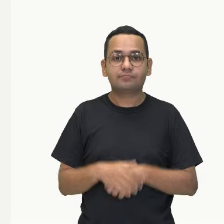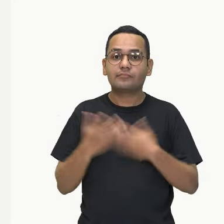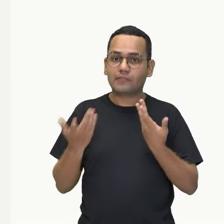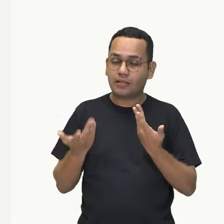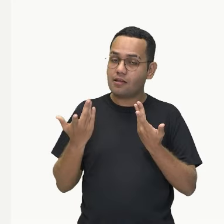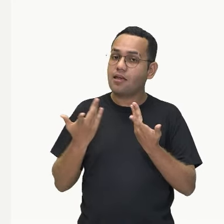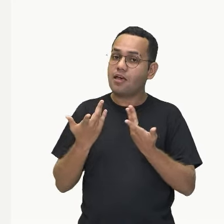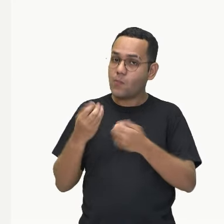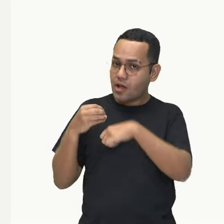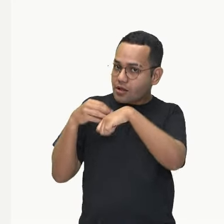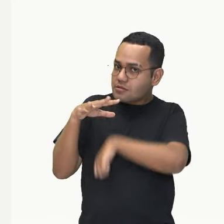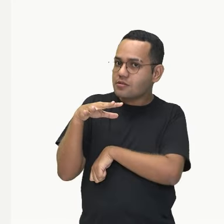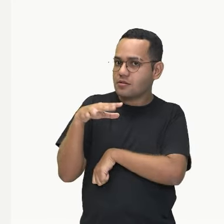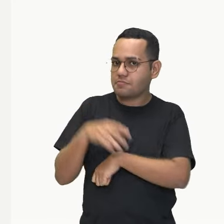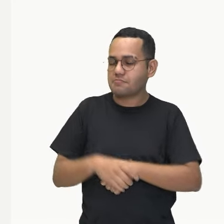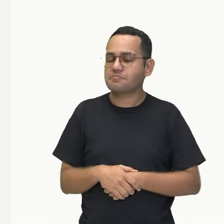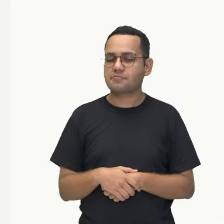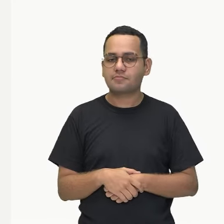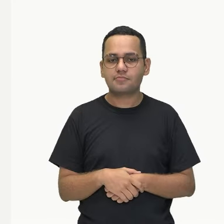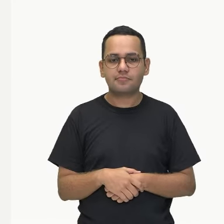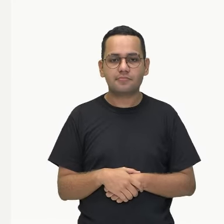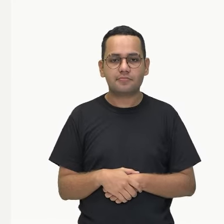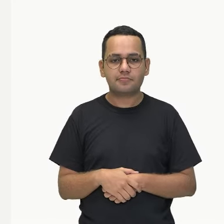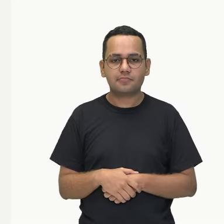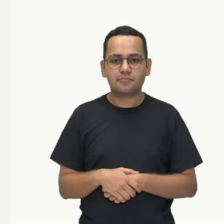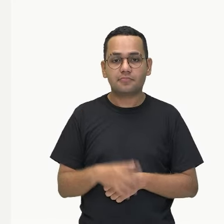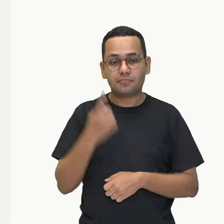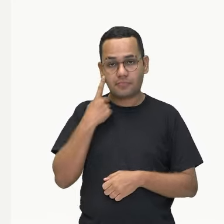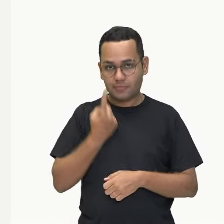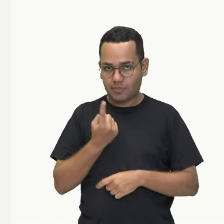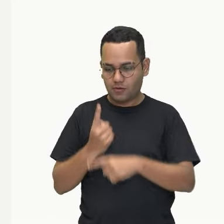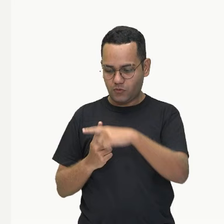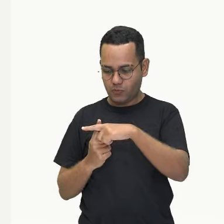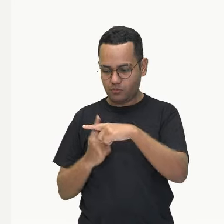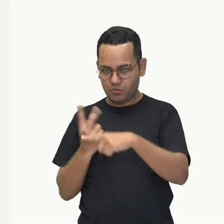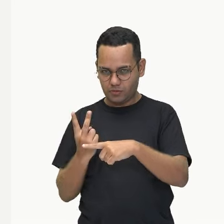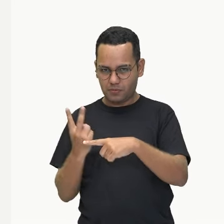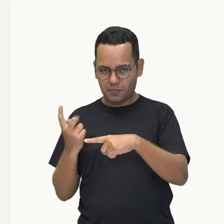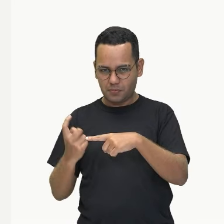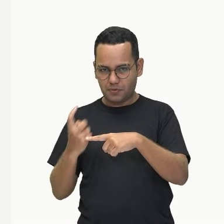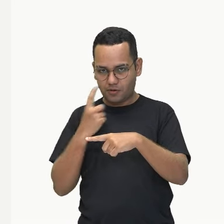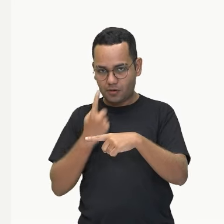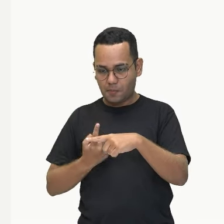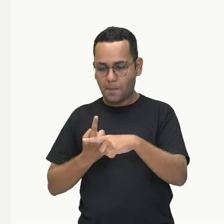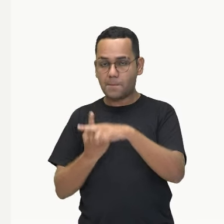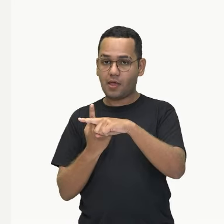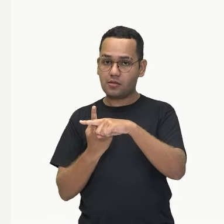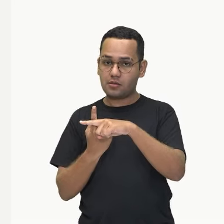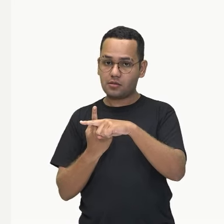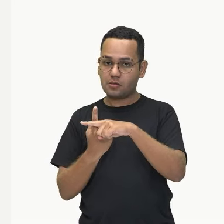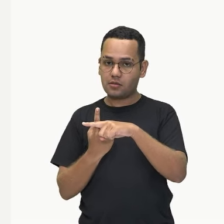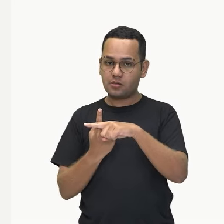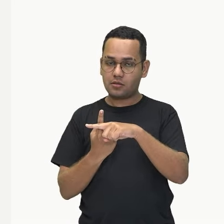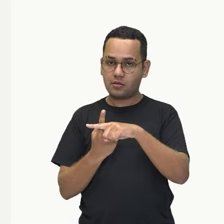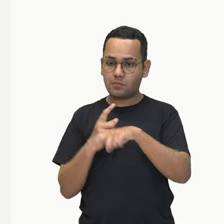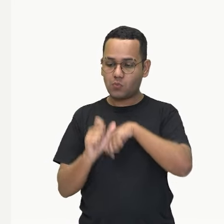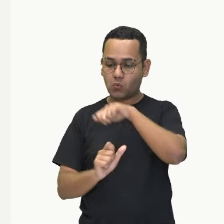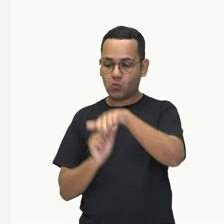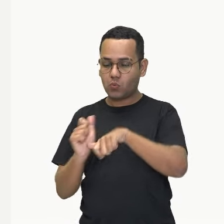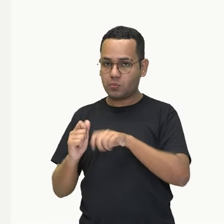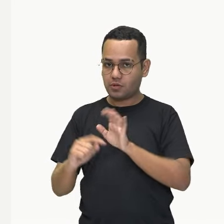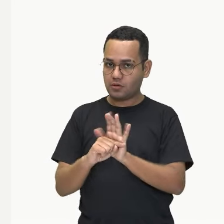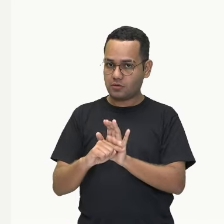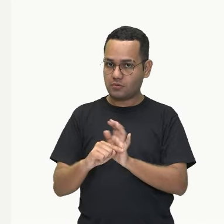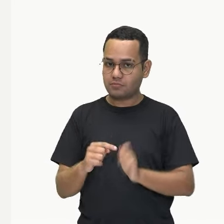nossa observação. Aqui na frente do 2 que não aparece, é como se fosse o sinal de mais. Então, nós vamos fazer